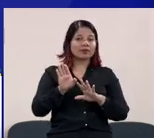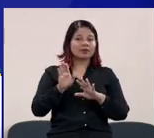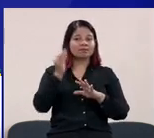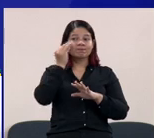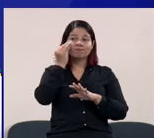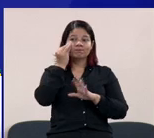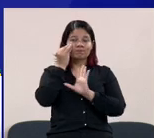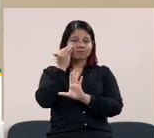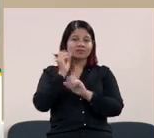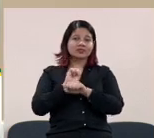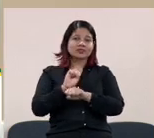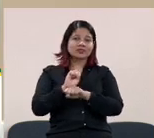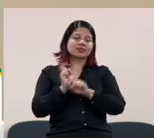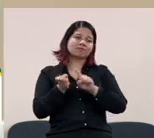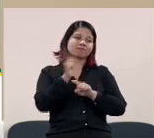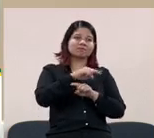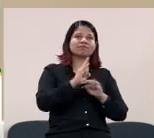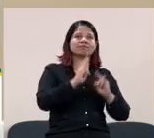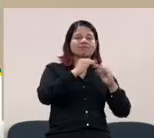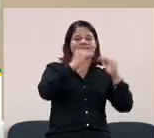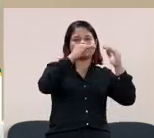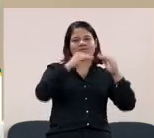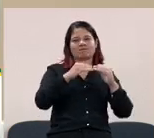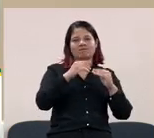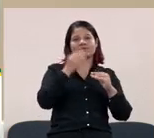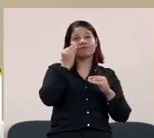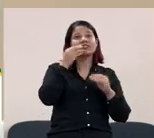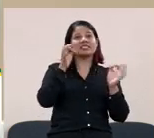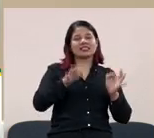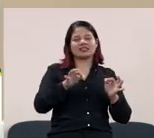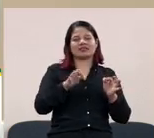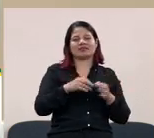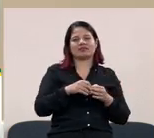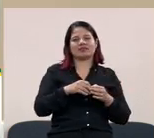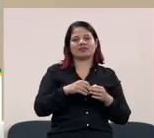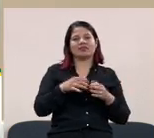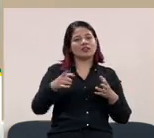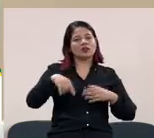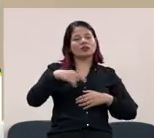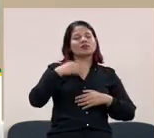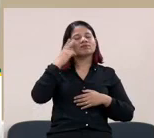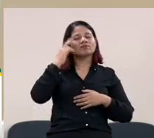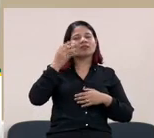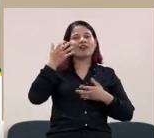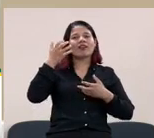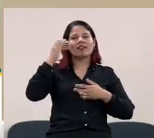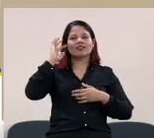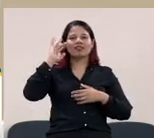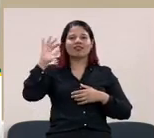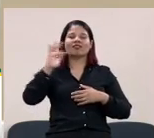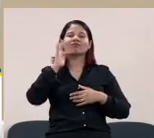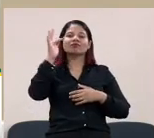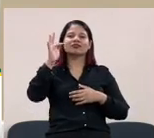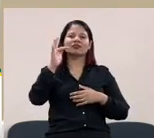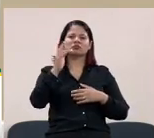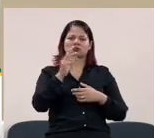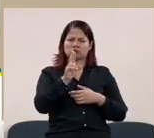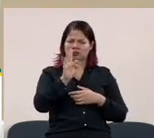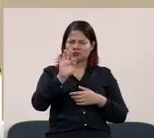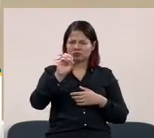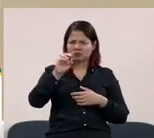aqui compartilhando esses sonhos com vocês. Sonhos que não são utopias, porque eles são possíveis de realização.